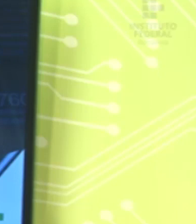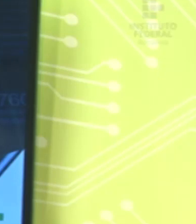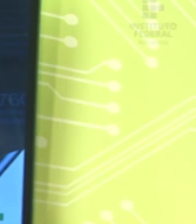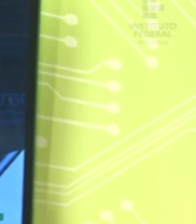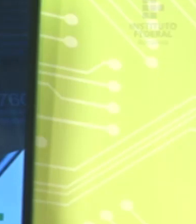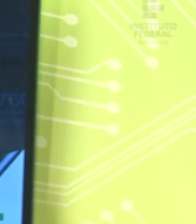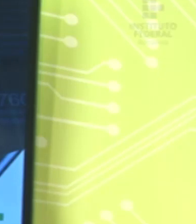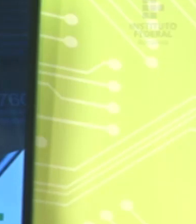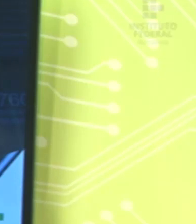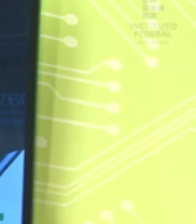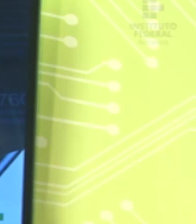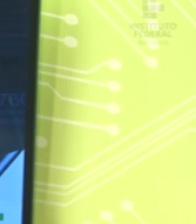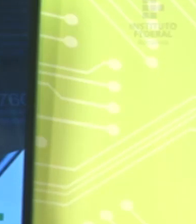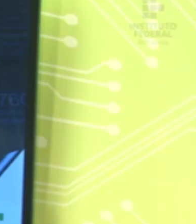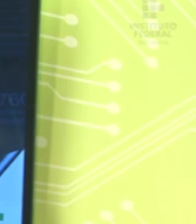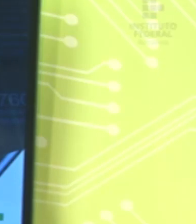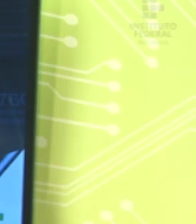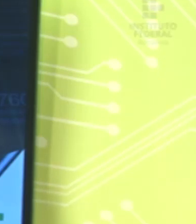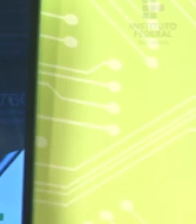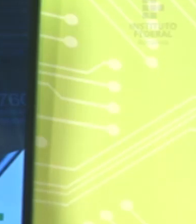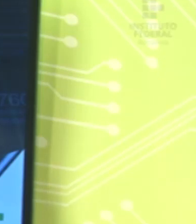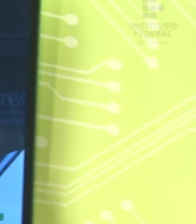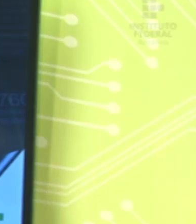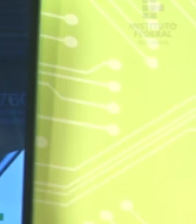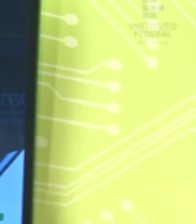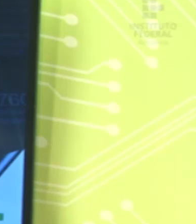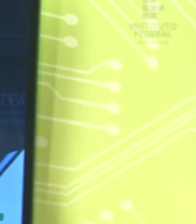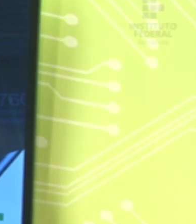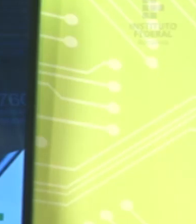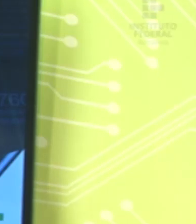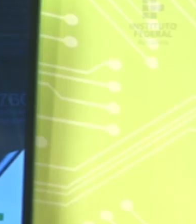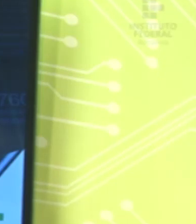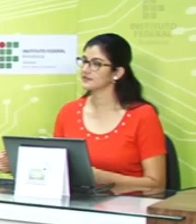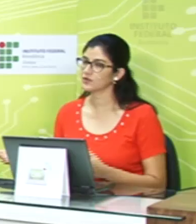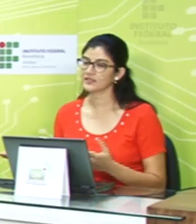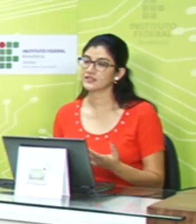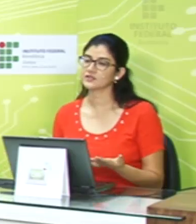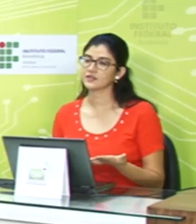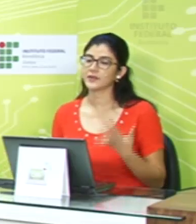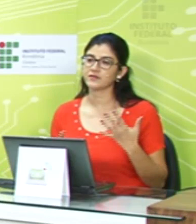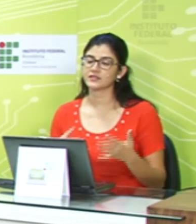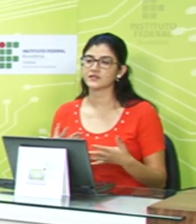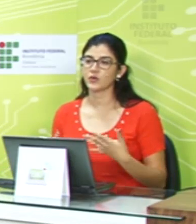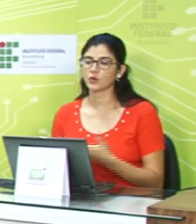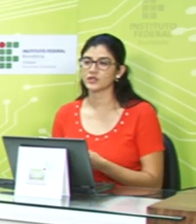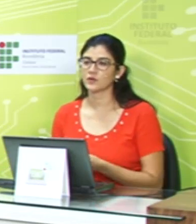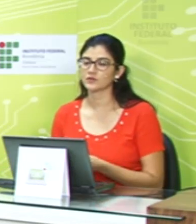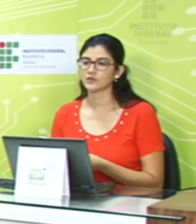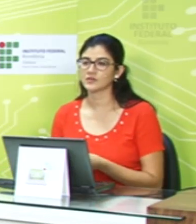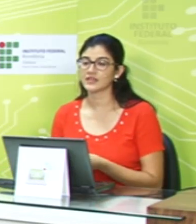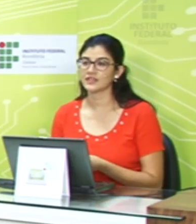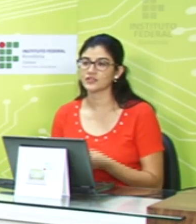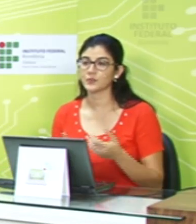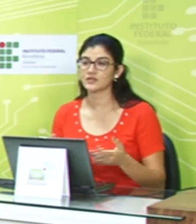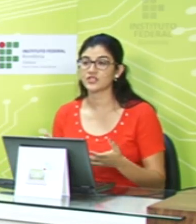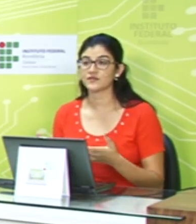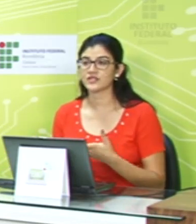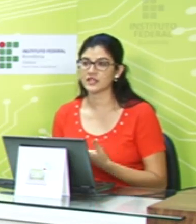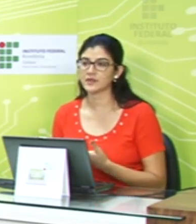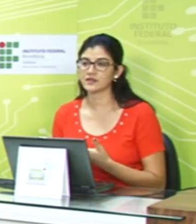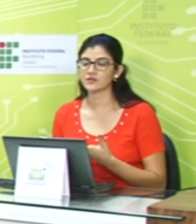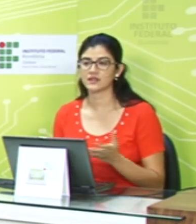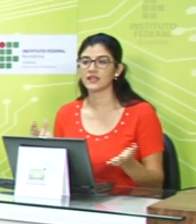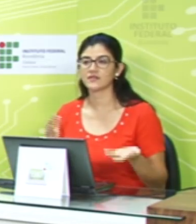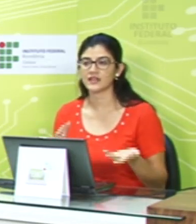e saída, quer dizer, o computador manda informação para a gente também. Né? Eles são conhecidos também, vocês vão encontrar alguns nomes,